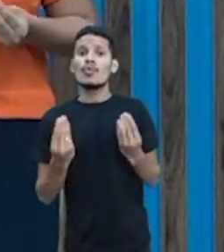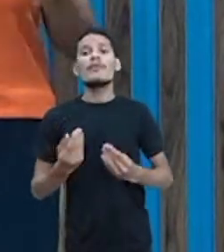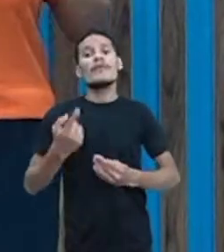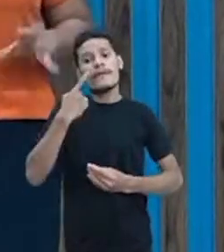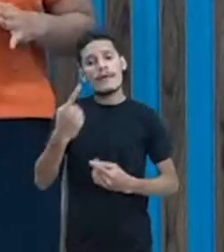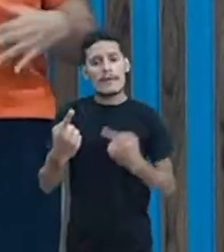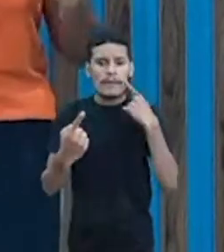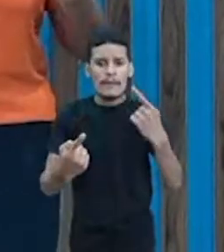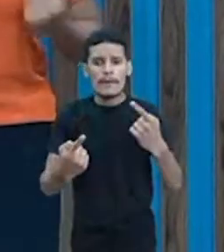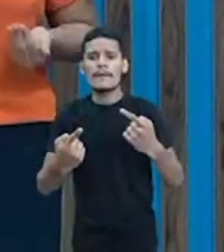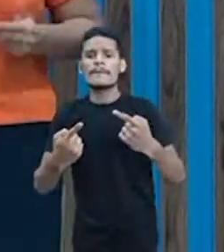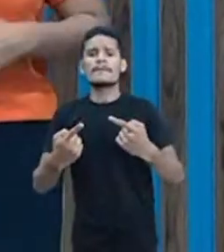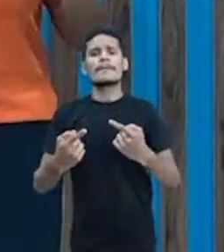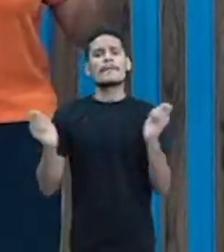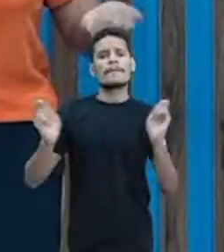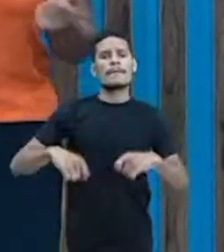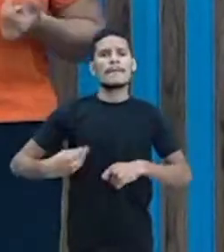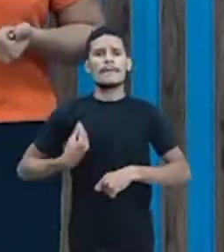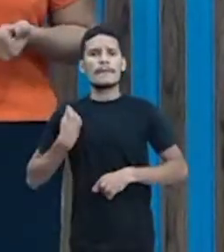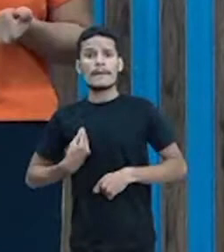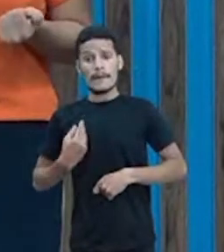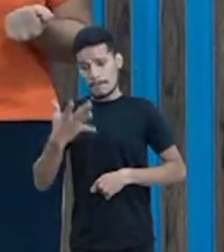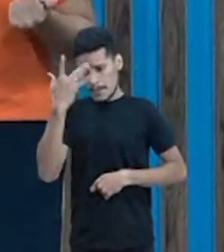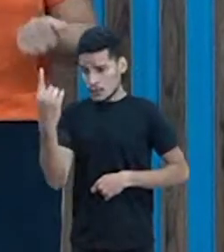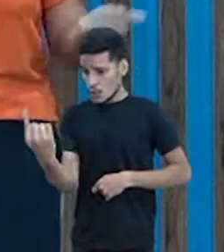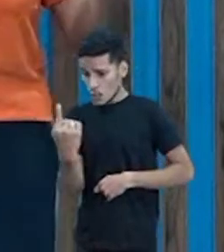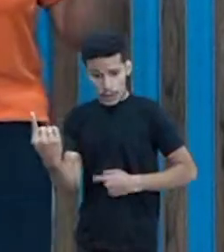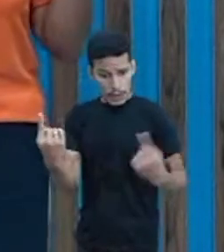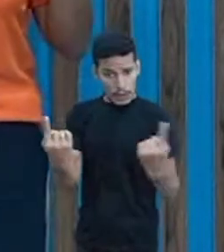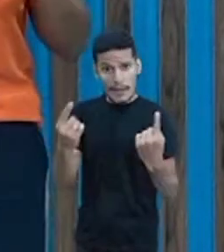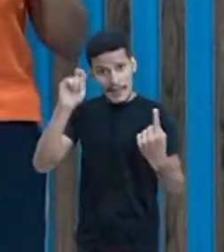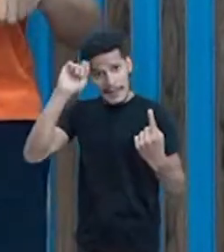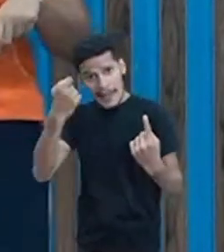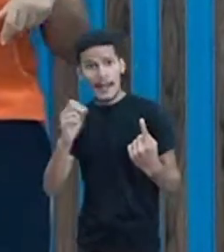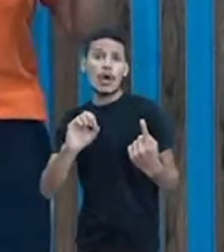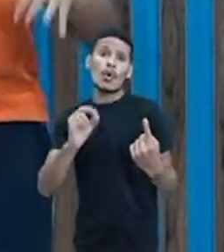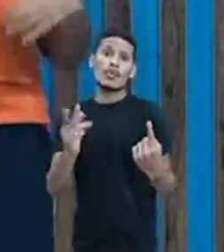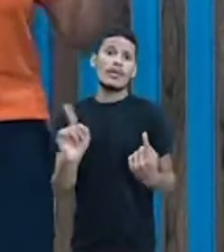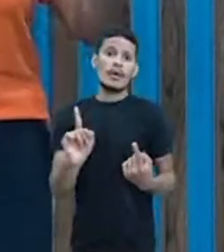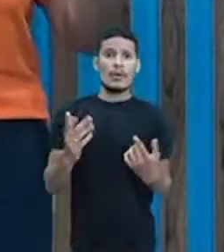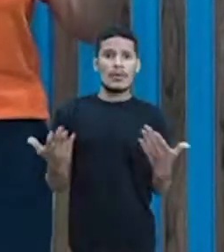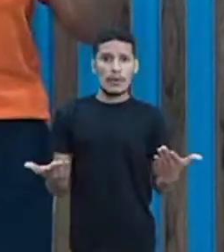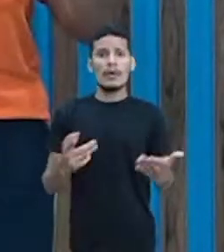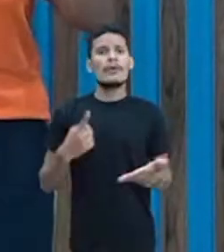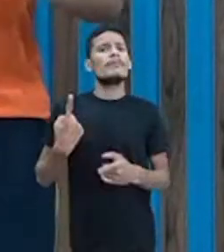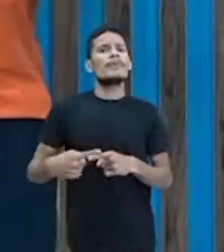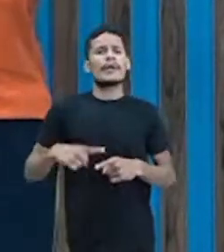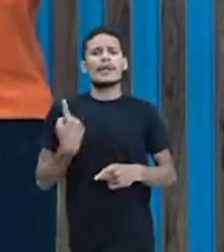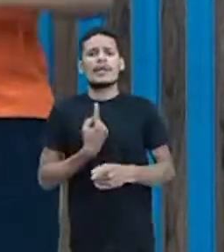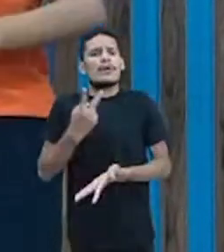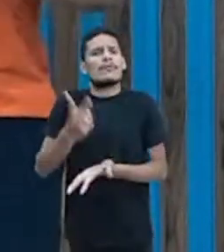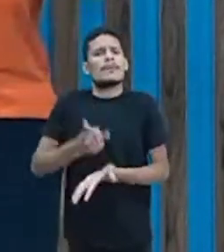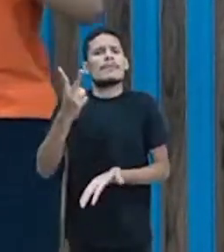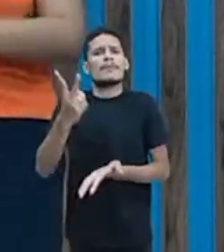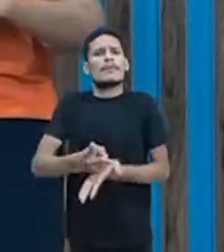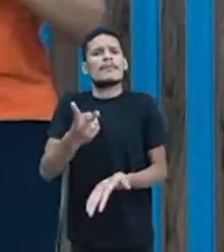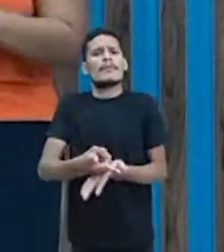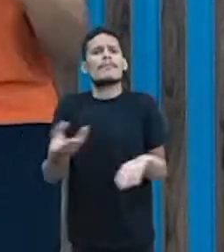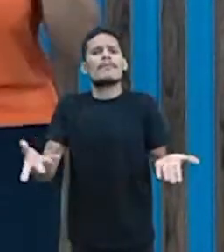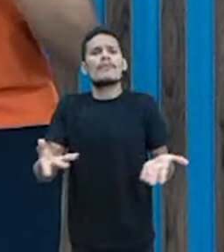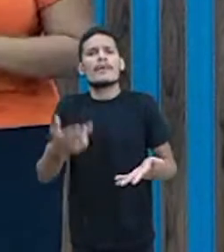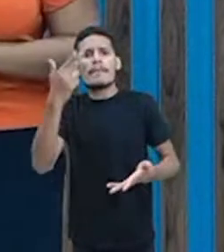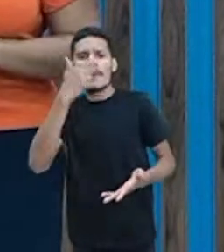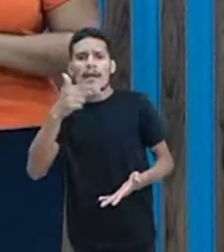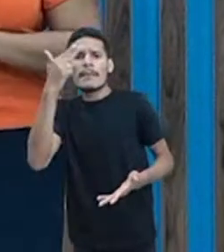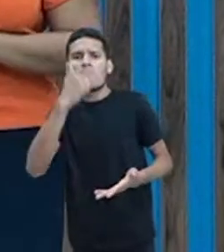existência. Toda pessoa é única, seja ela negra ou não. Então, por que a gente acaba continuando? Por que a gente continua explorando os